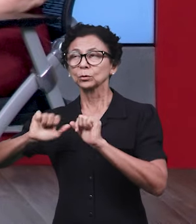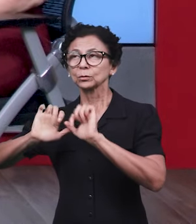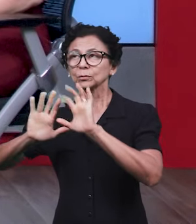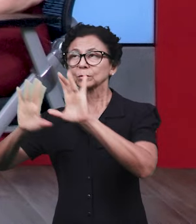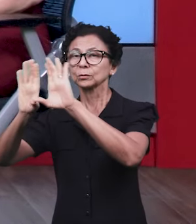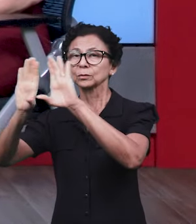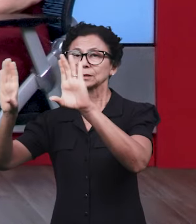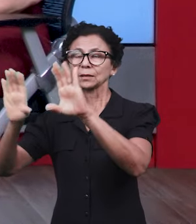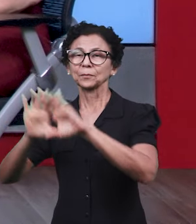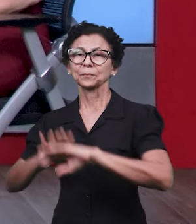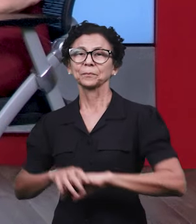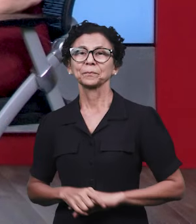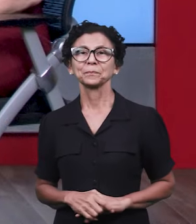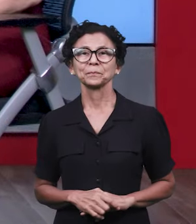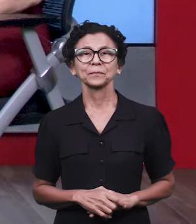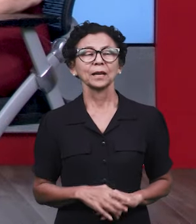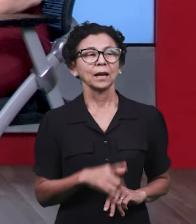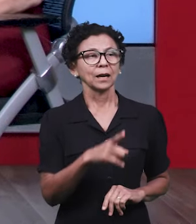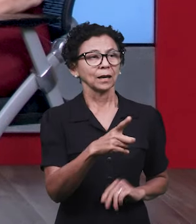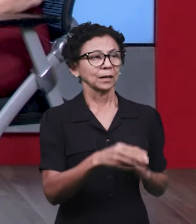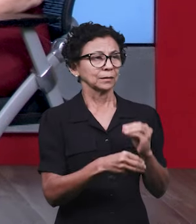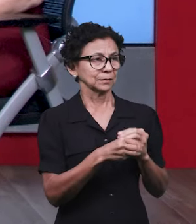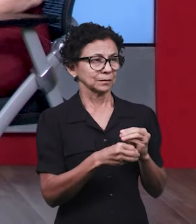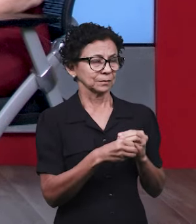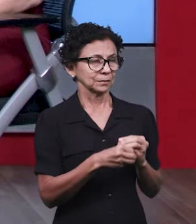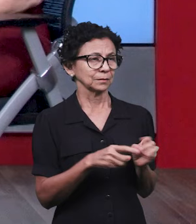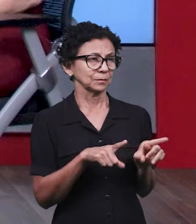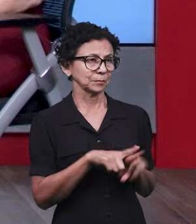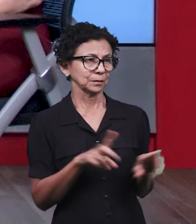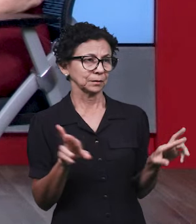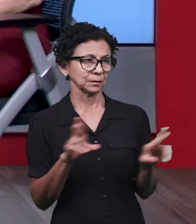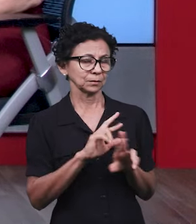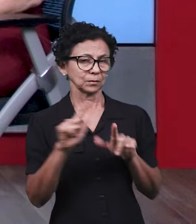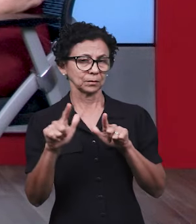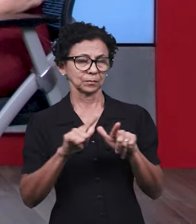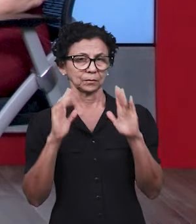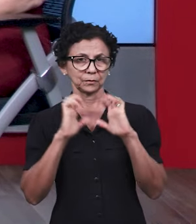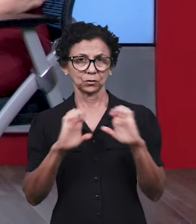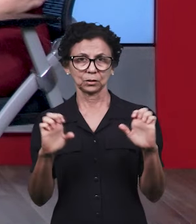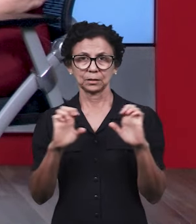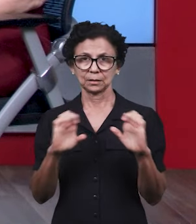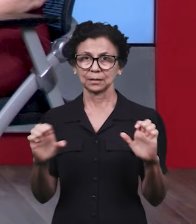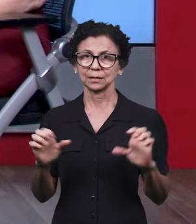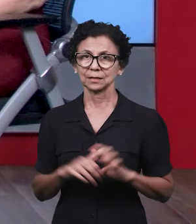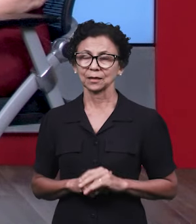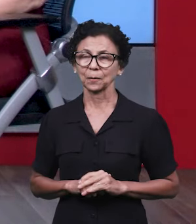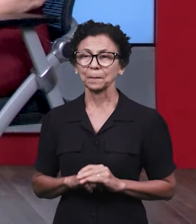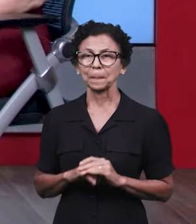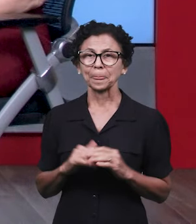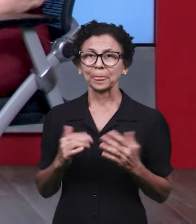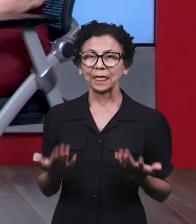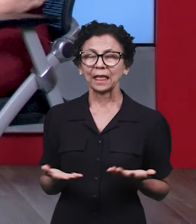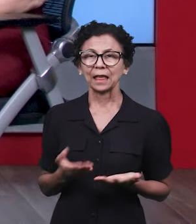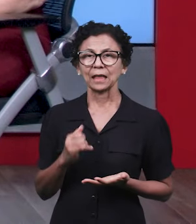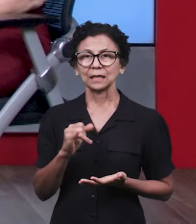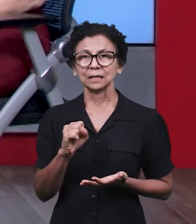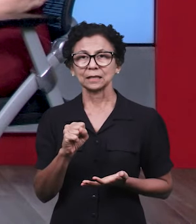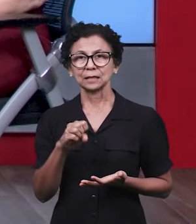sua, sobre o trabalho de evangelização. É incrível, por exemplo, o Ismael, se ele estiver num grupo, se ele